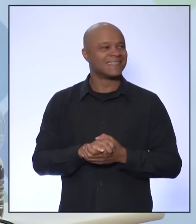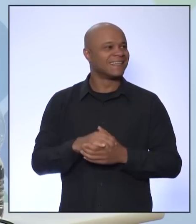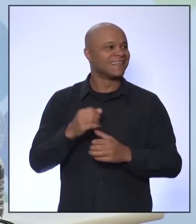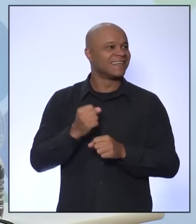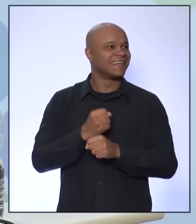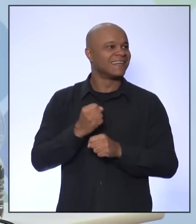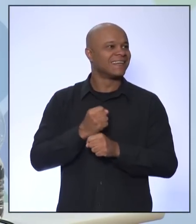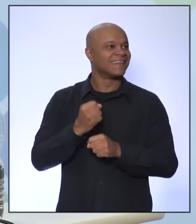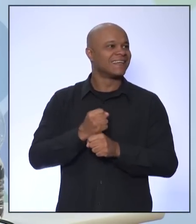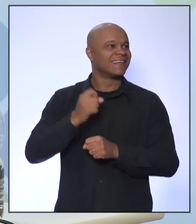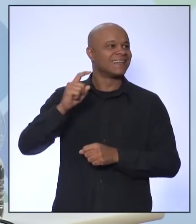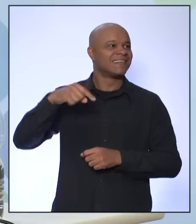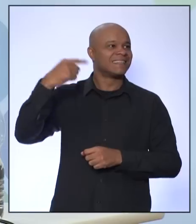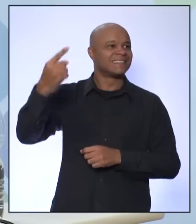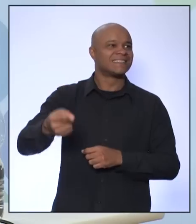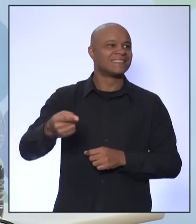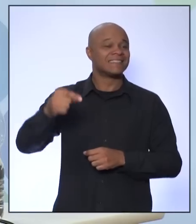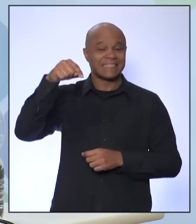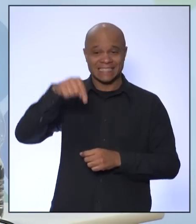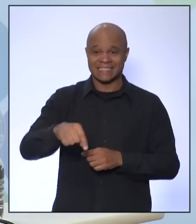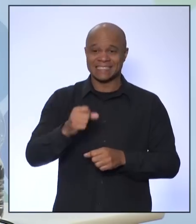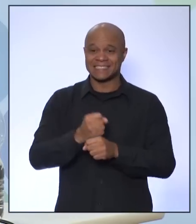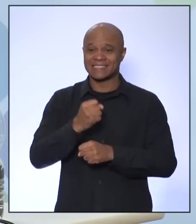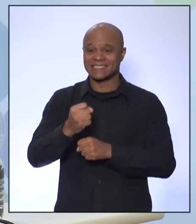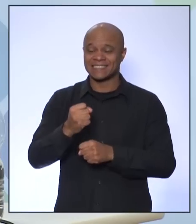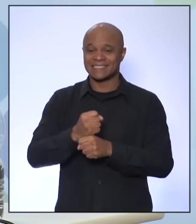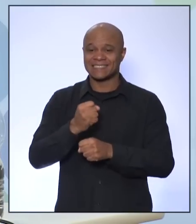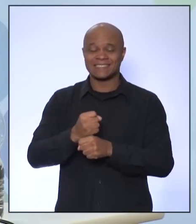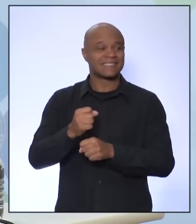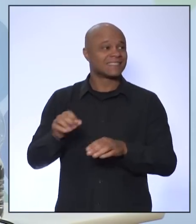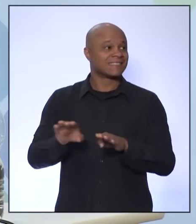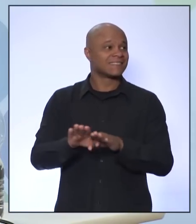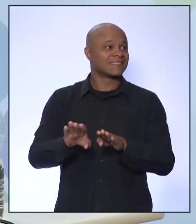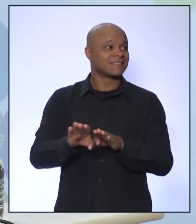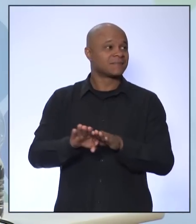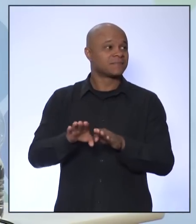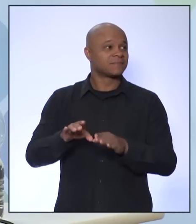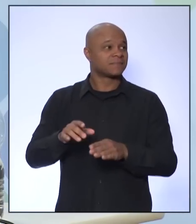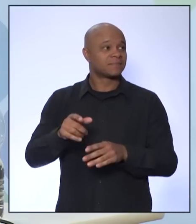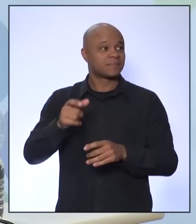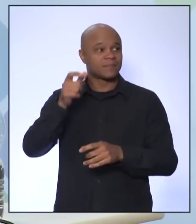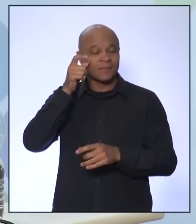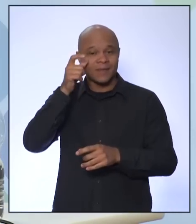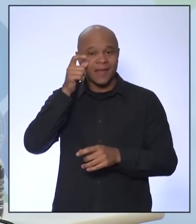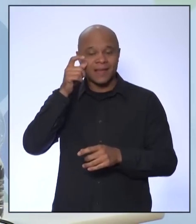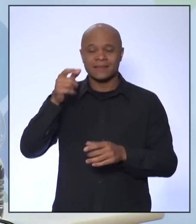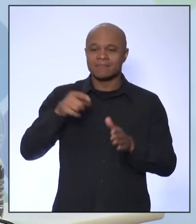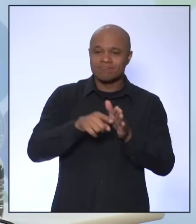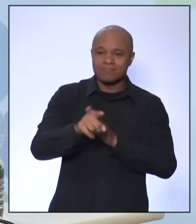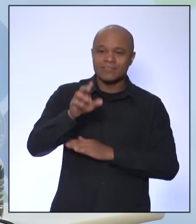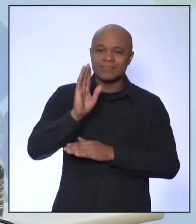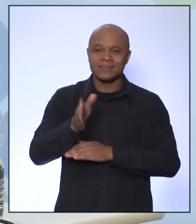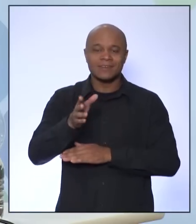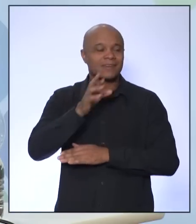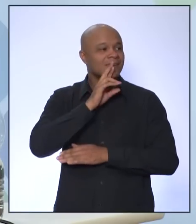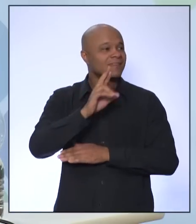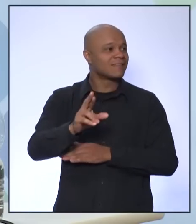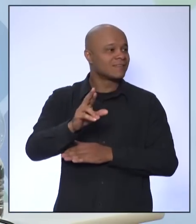vem. Nesse ano também. Uma coisa que eu acho interessante, então, Rodolfo, a Janaína respondeu a sua pergunta, né? Fotografias são